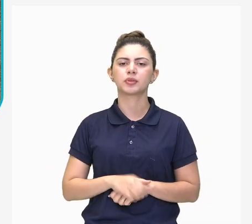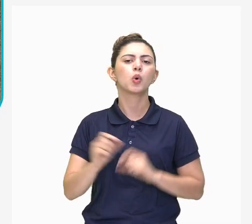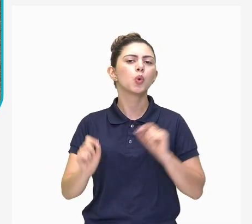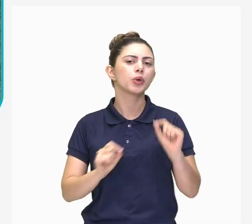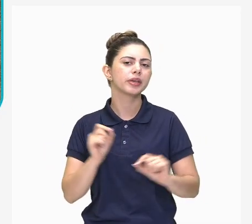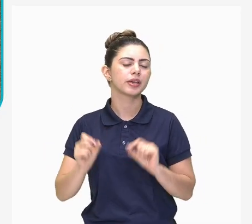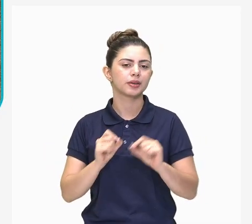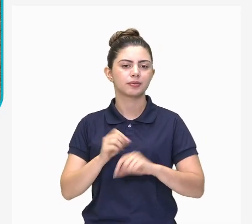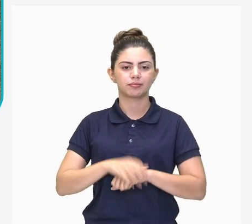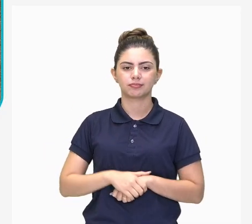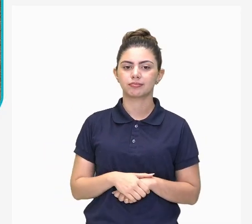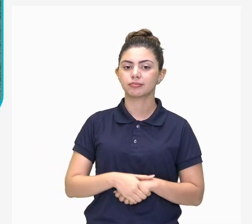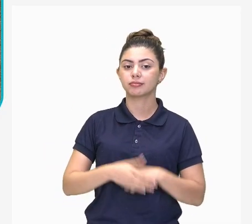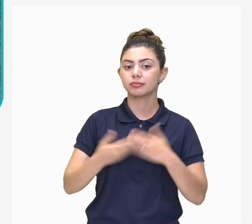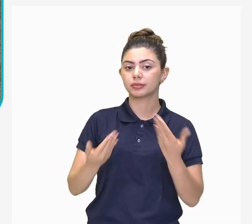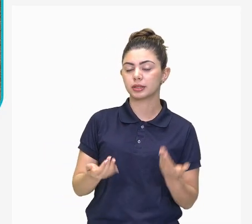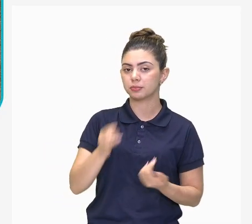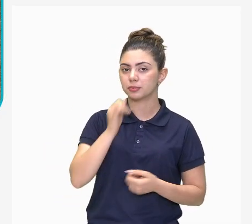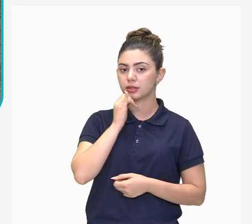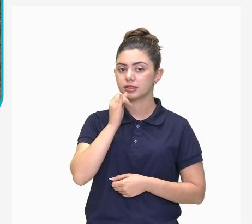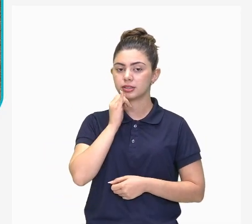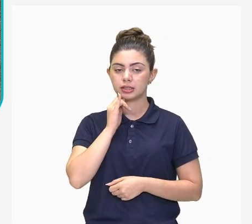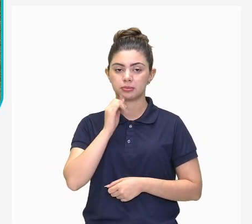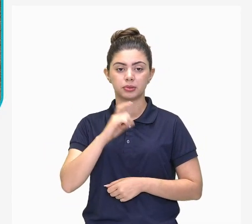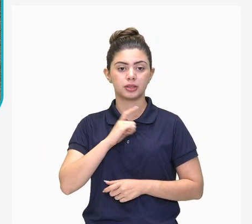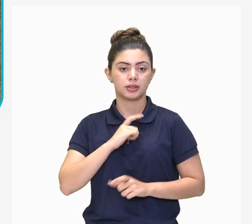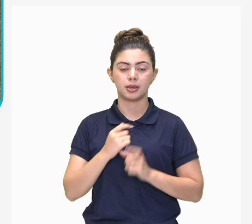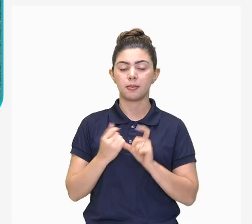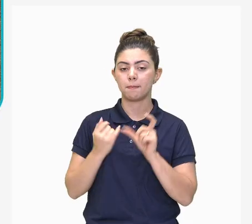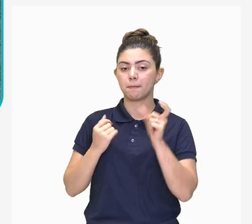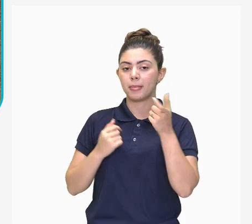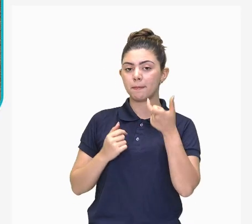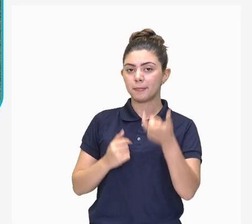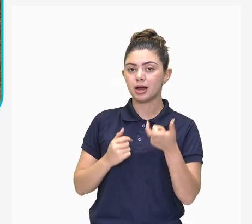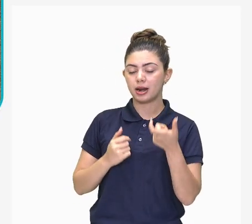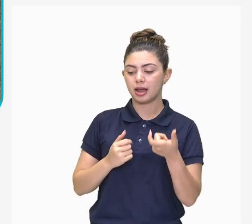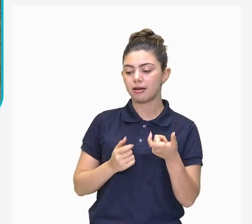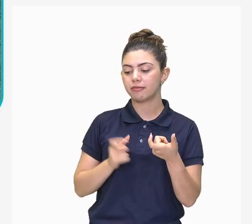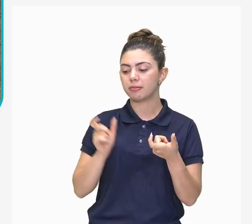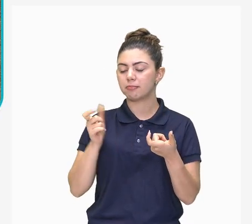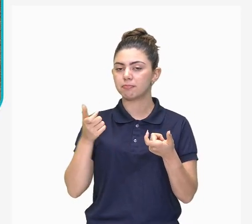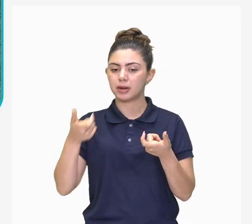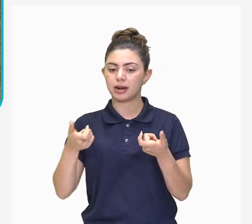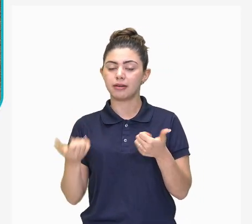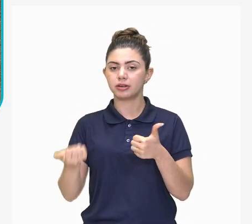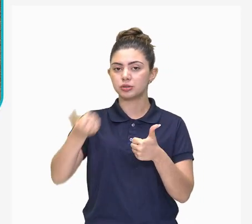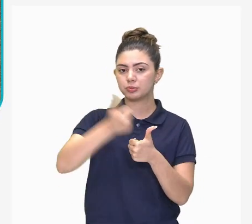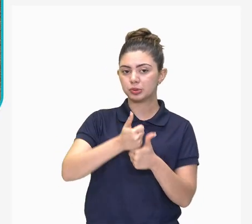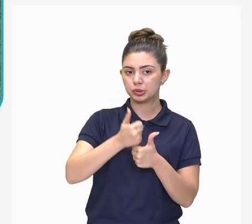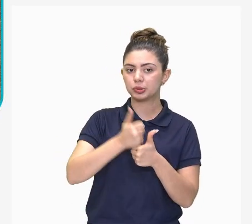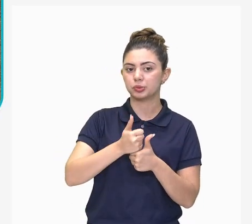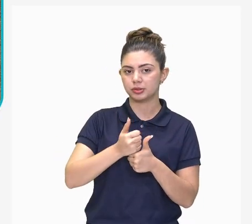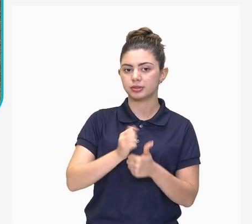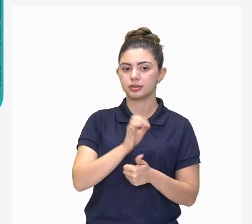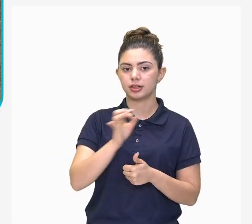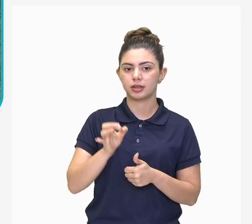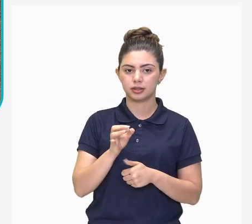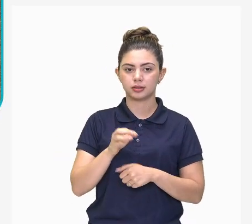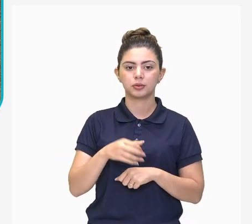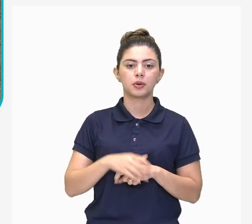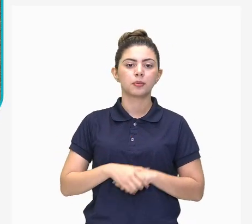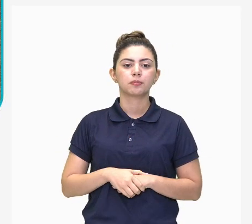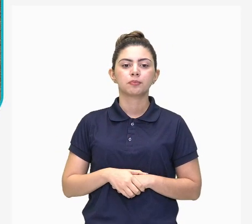Metonímia usa uma palavra no lugar da outra, com relação de